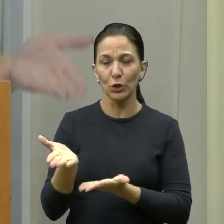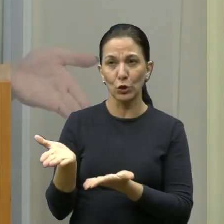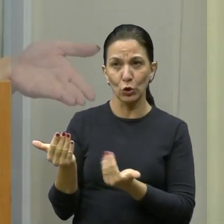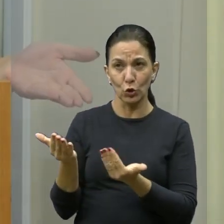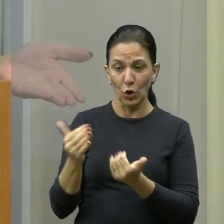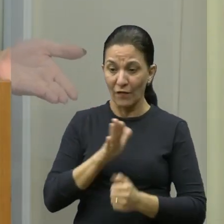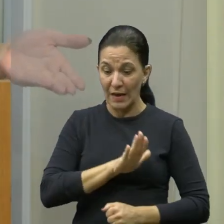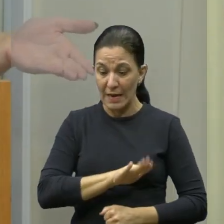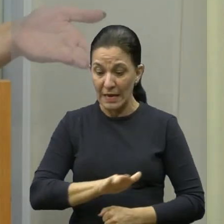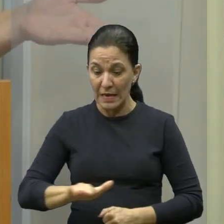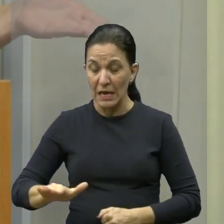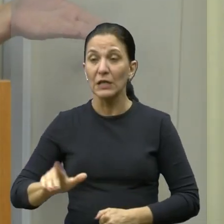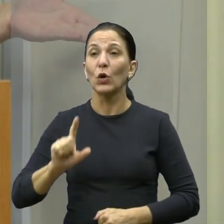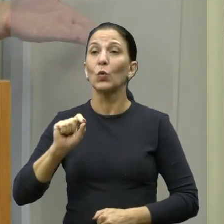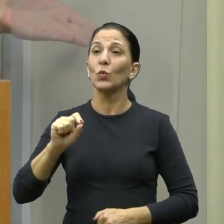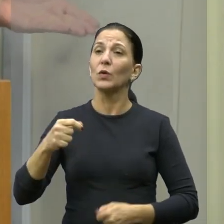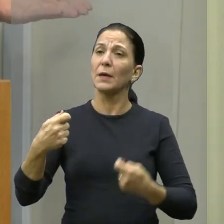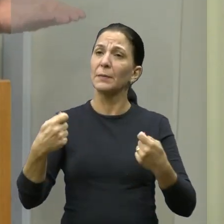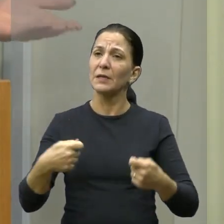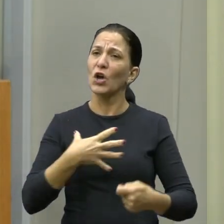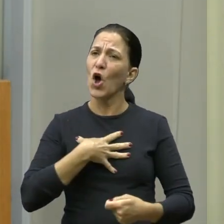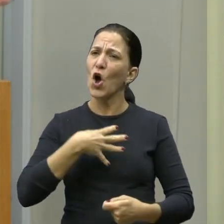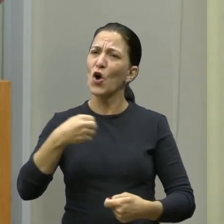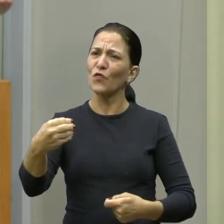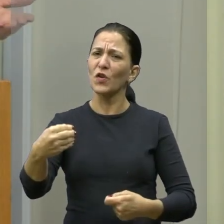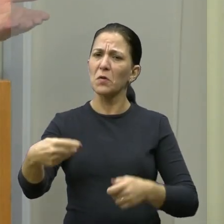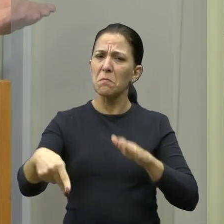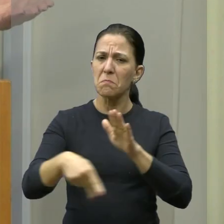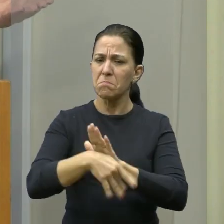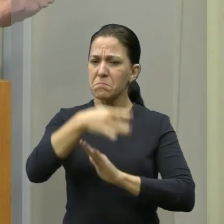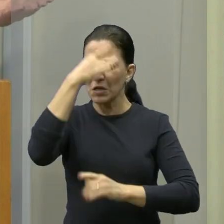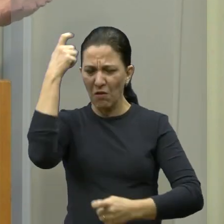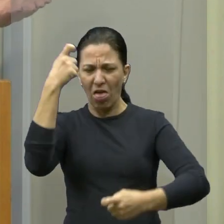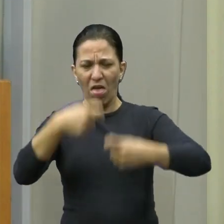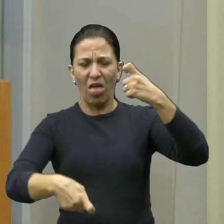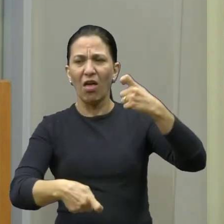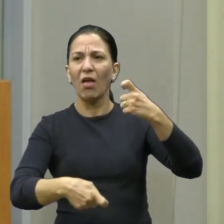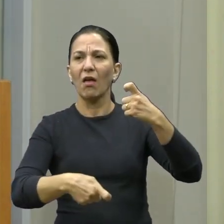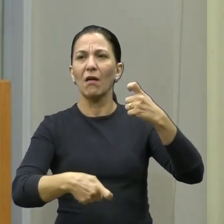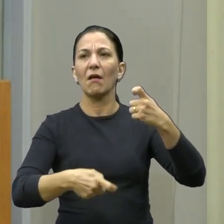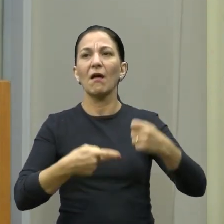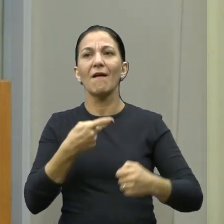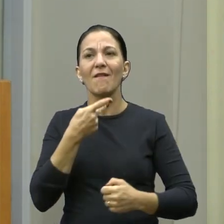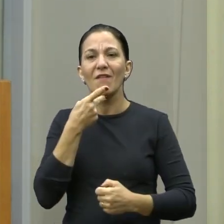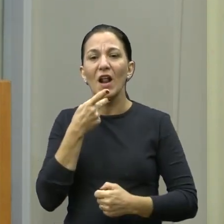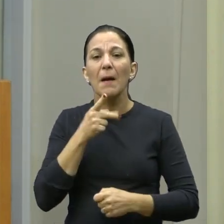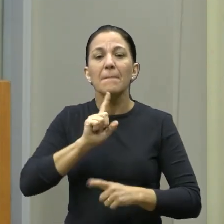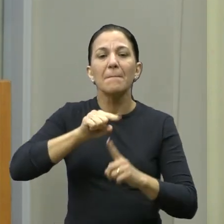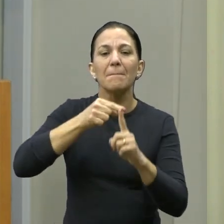adolescente, criança, tem que ter o filho do seu estuprador. E digo